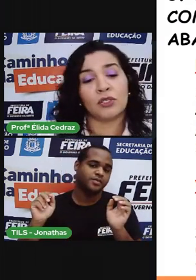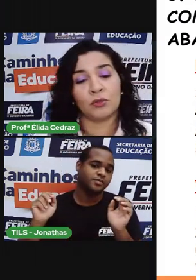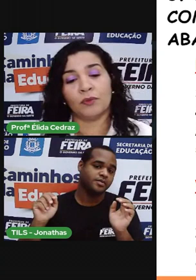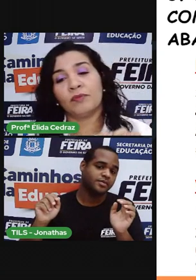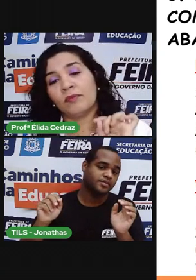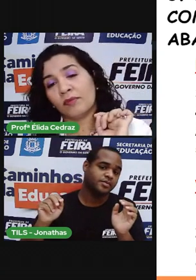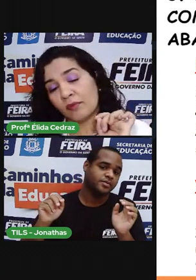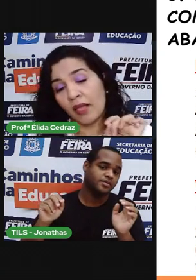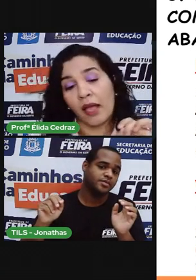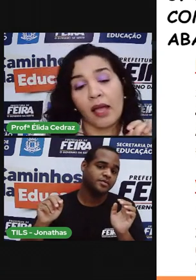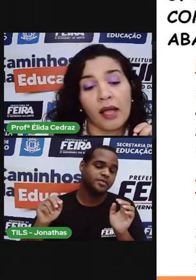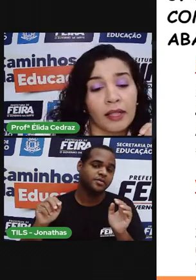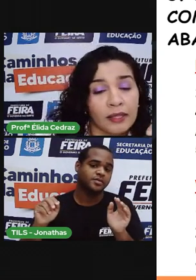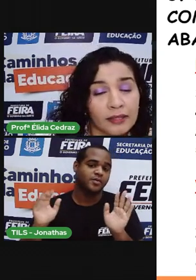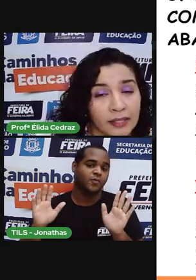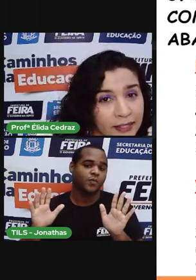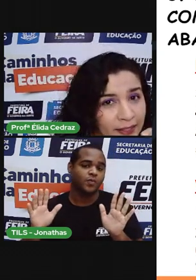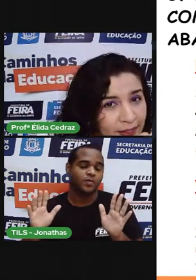Isso.